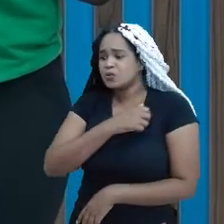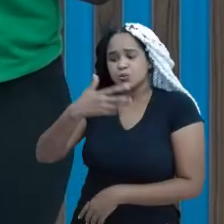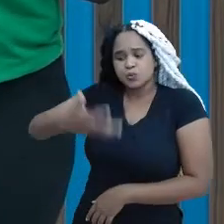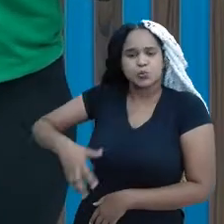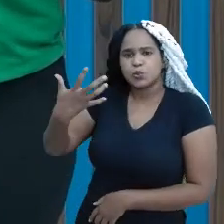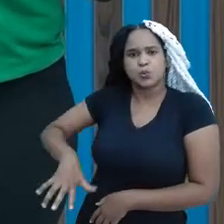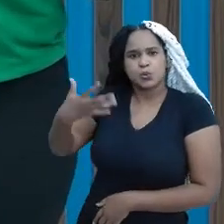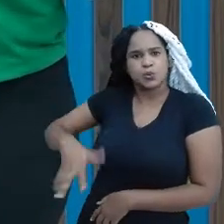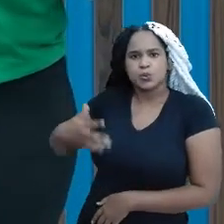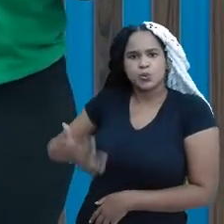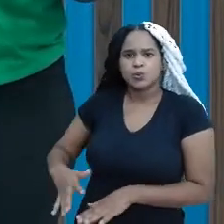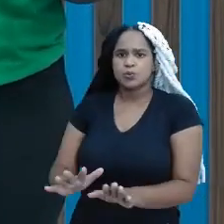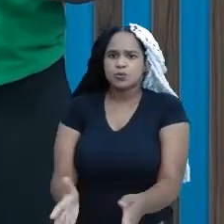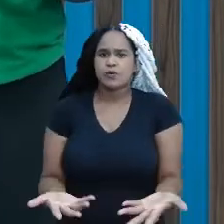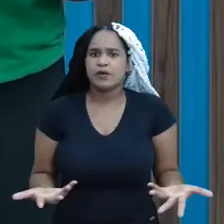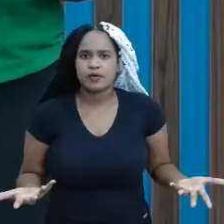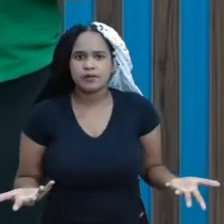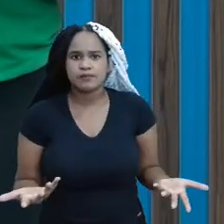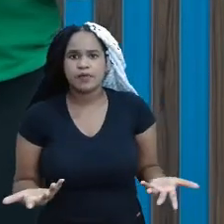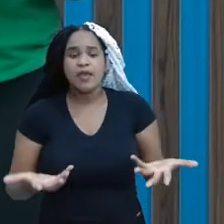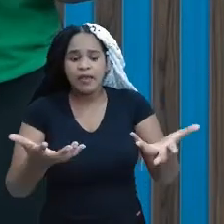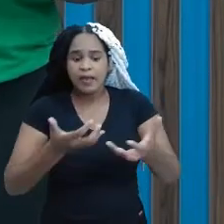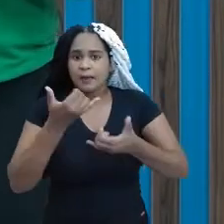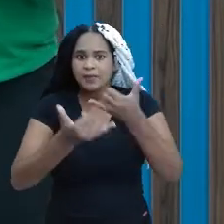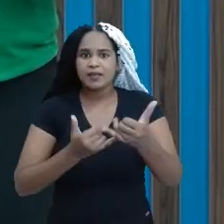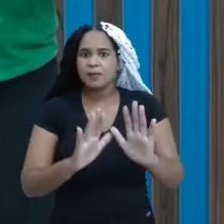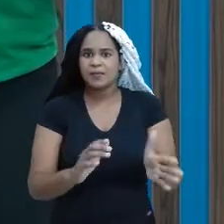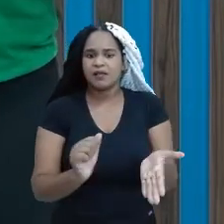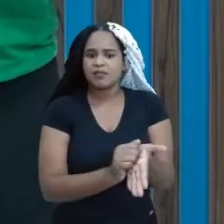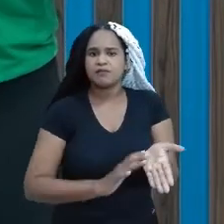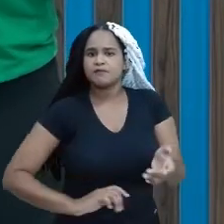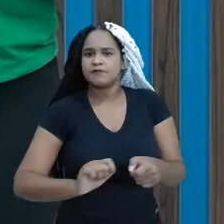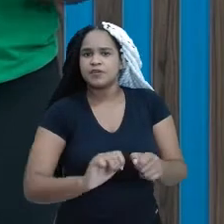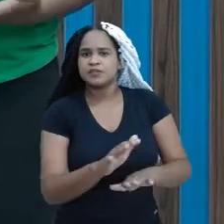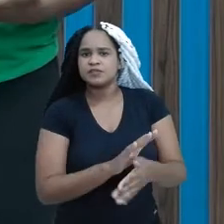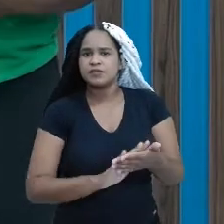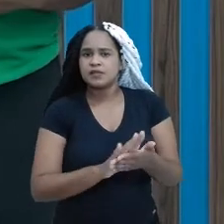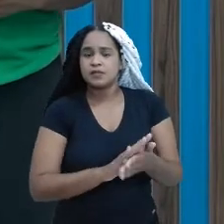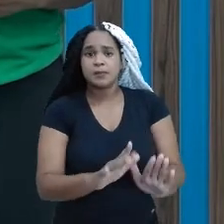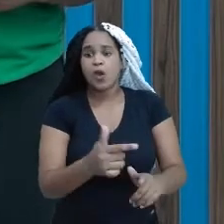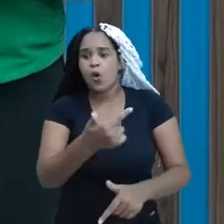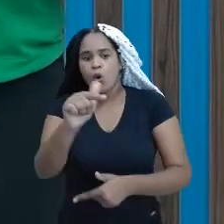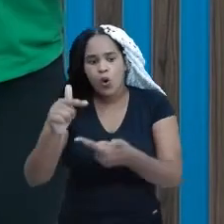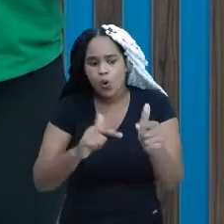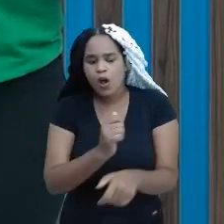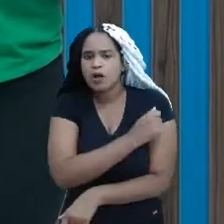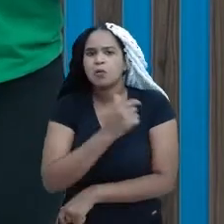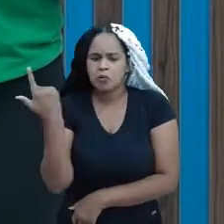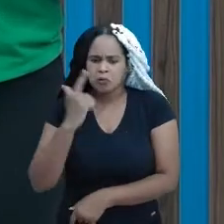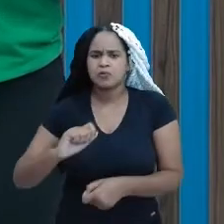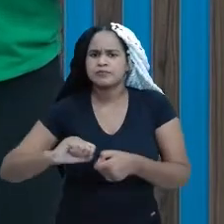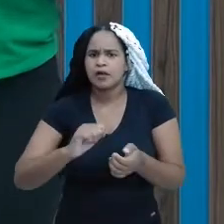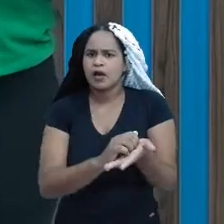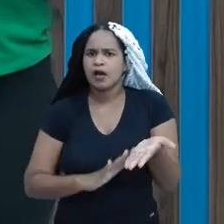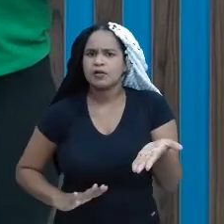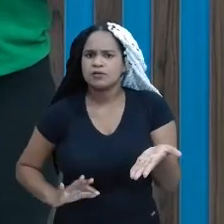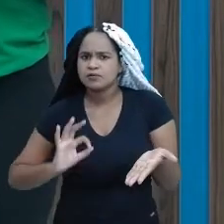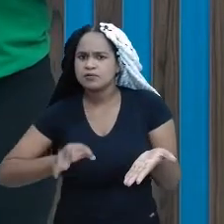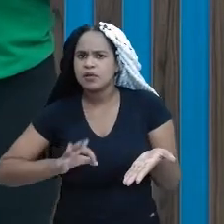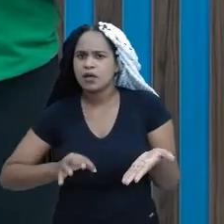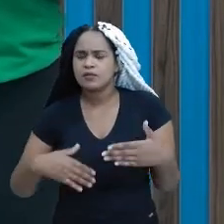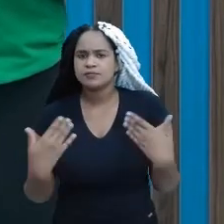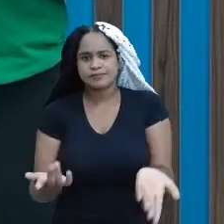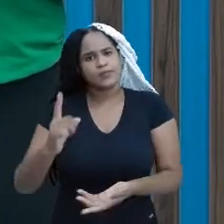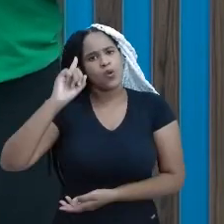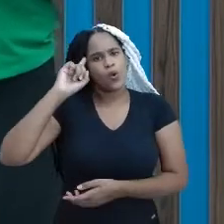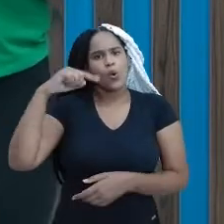realizou e quer brincar, igual aos demais que conseguiriam realizar dentro do seu tempo. A rotina